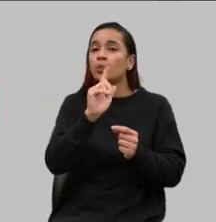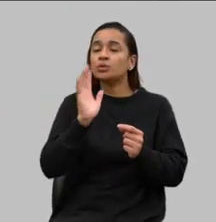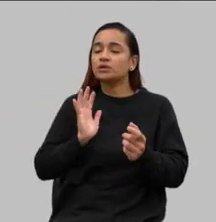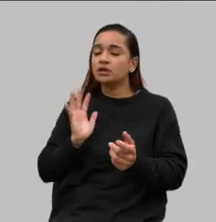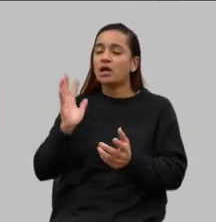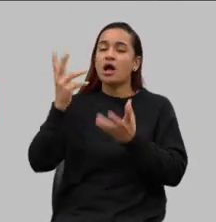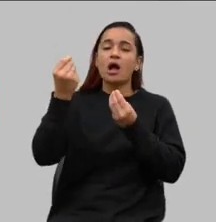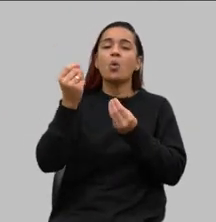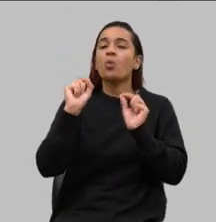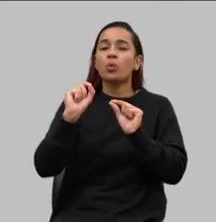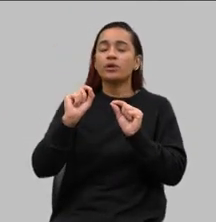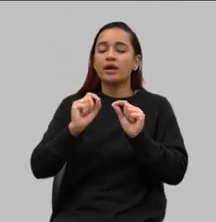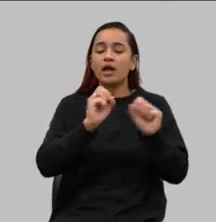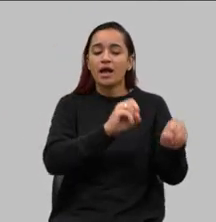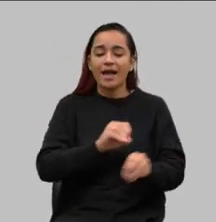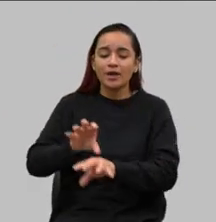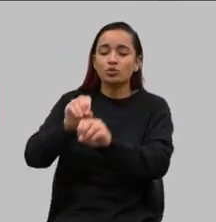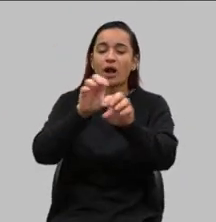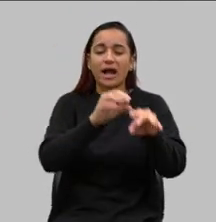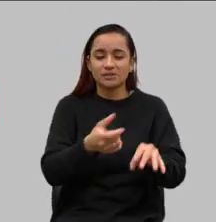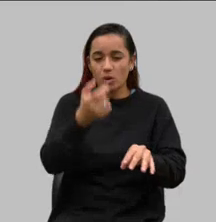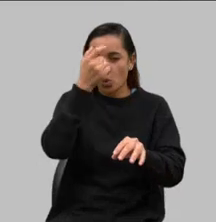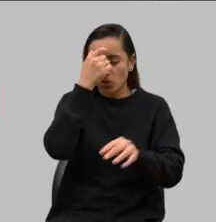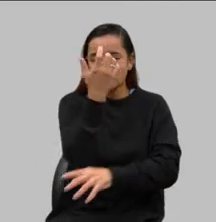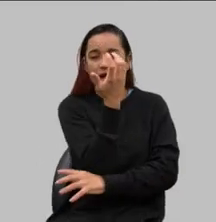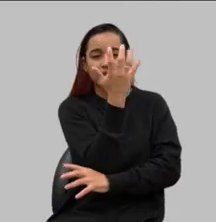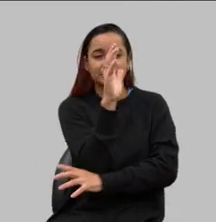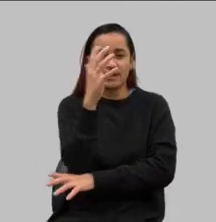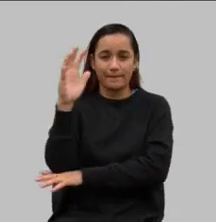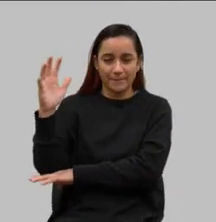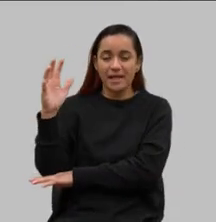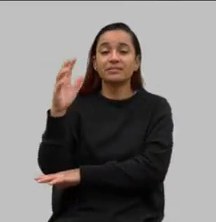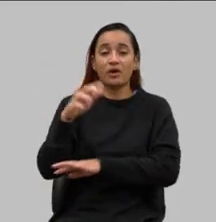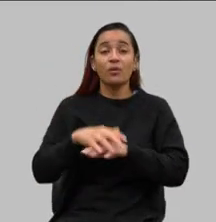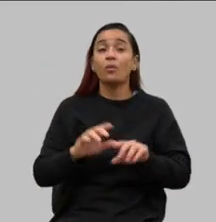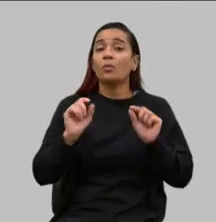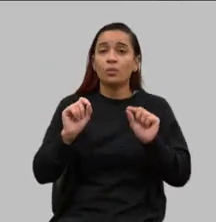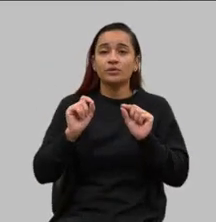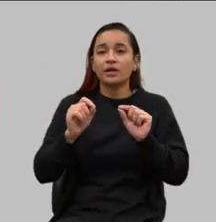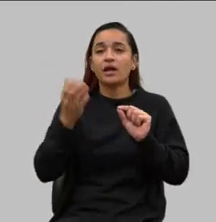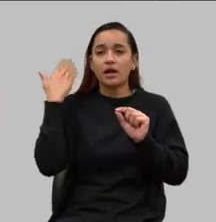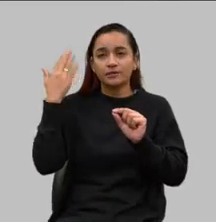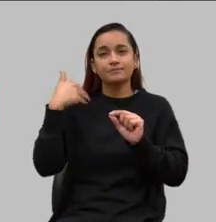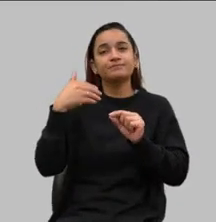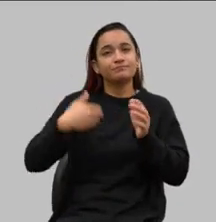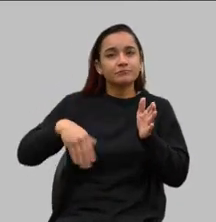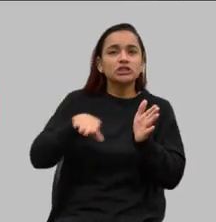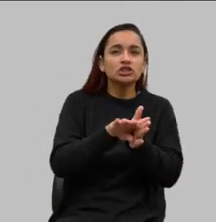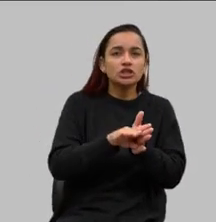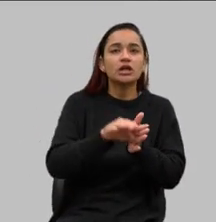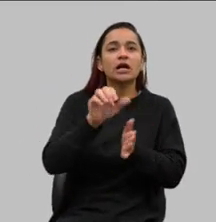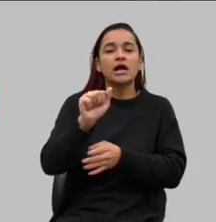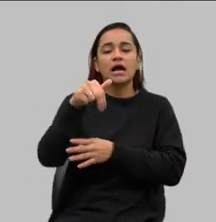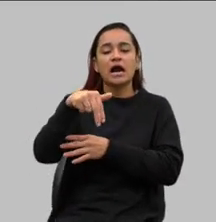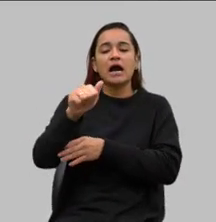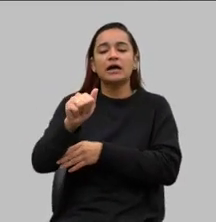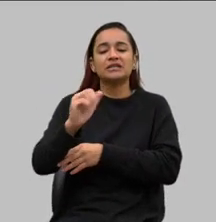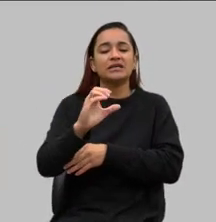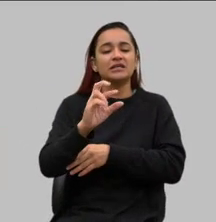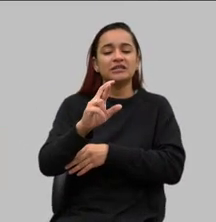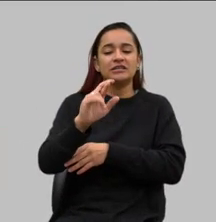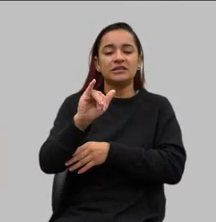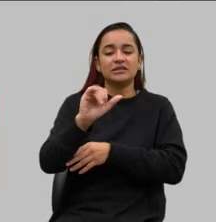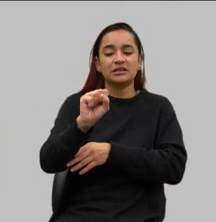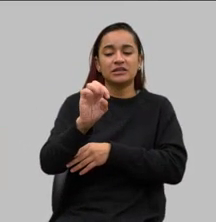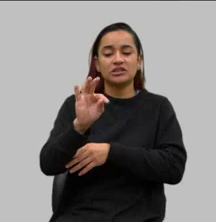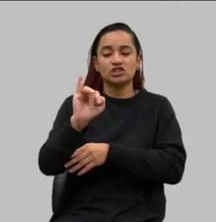Ambiental dentro do sisema Né desde que nós chegamos Ana Cristina que foi diretora dessa área eh durante um período e agora está